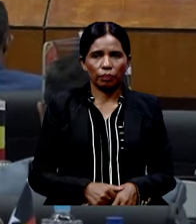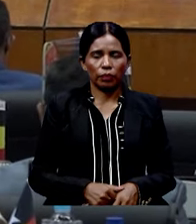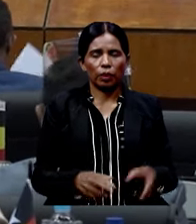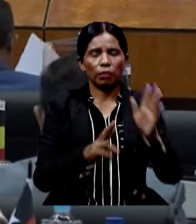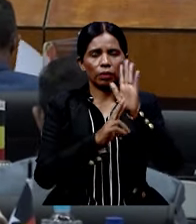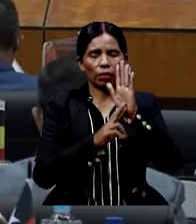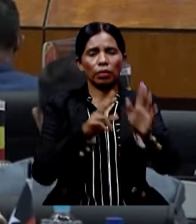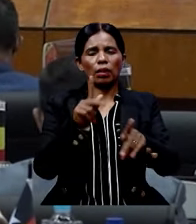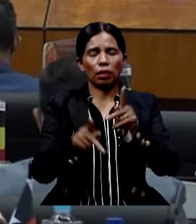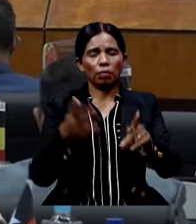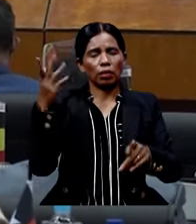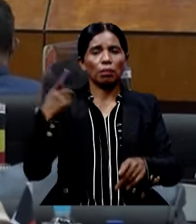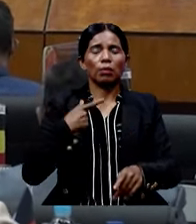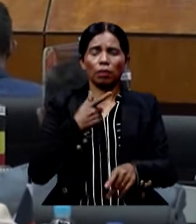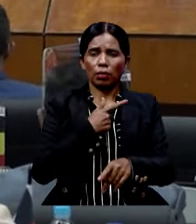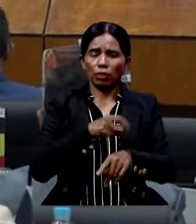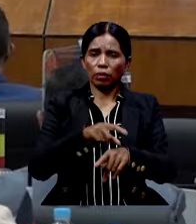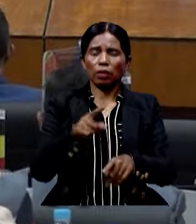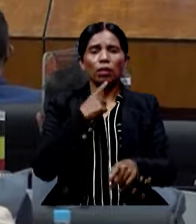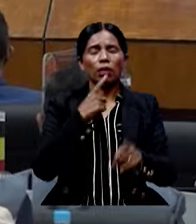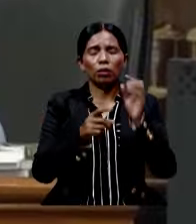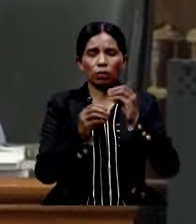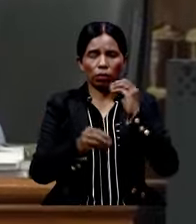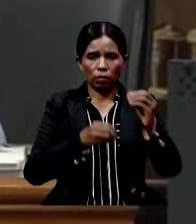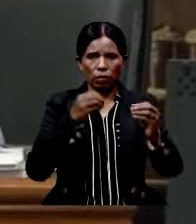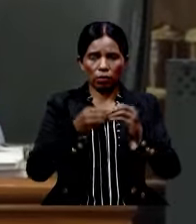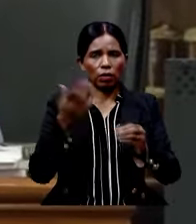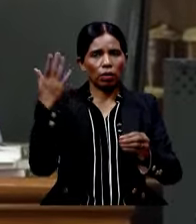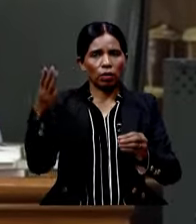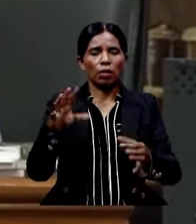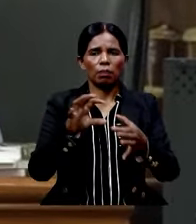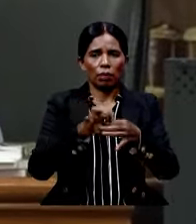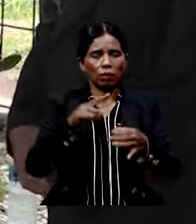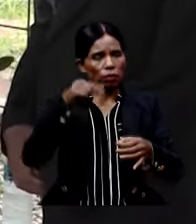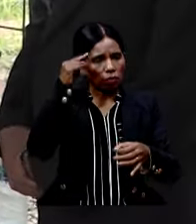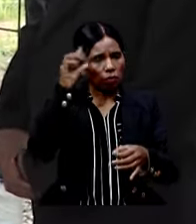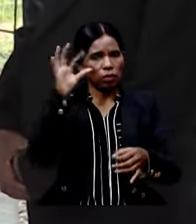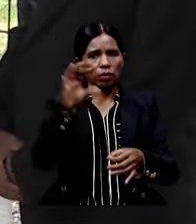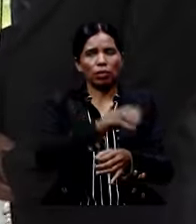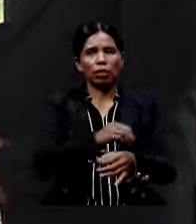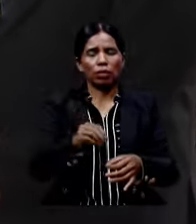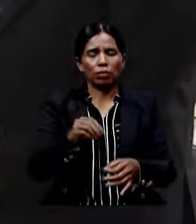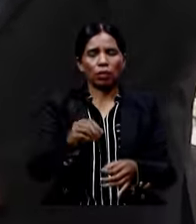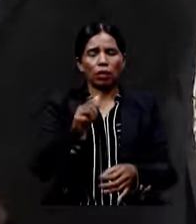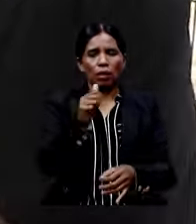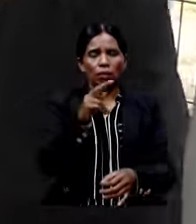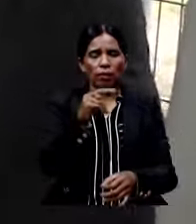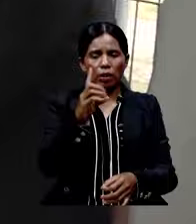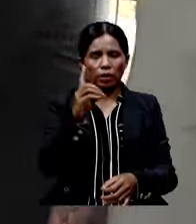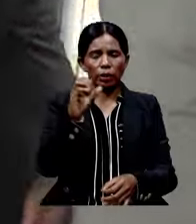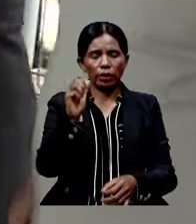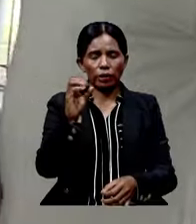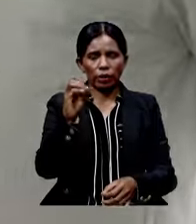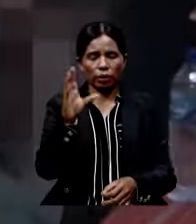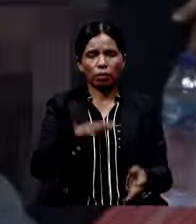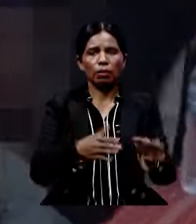Representante povo e Parlamento Nacional hatou questão, né, relacionado à situação nebe acontece ba membro governo da CIA, saudoso Amandio de Sá Benevides, nebe